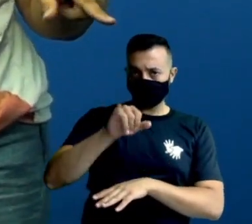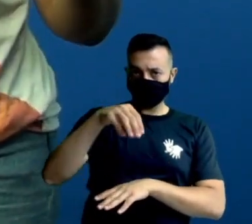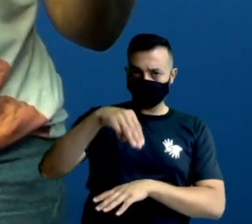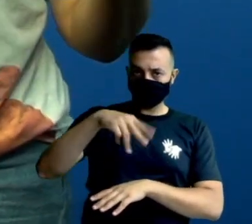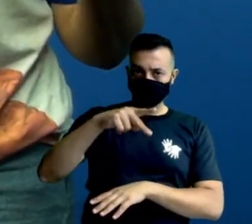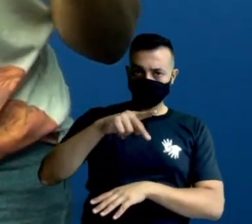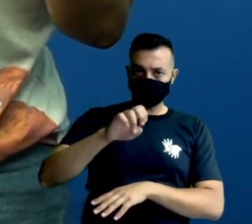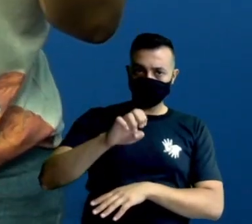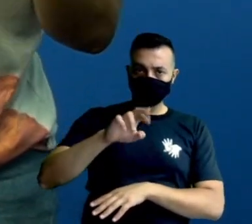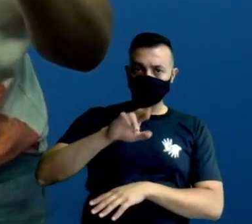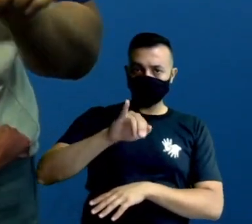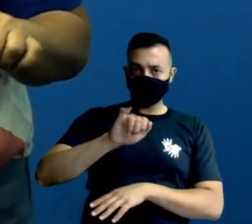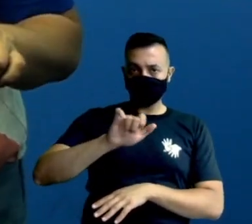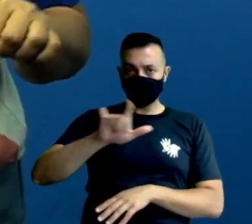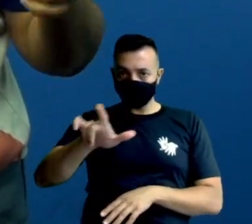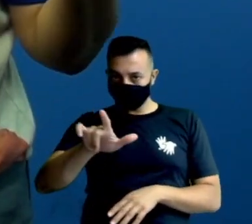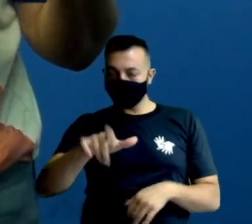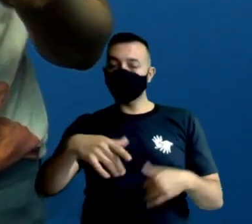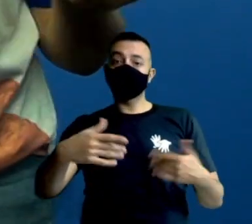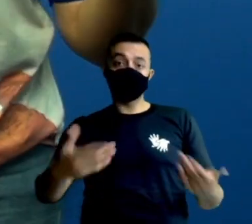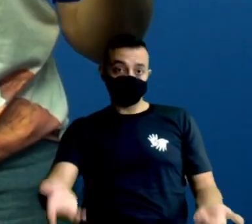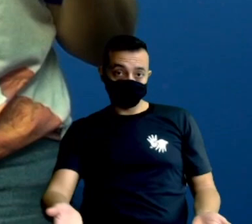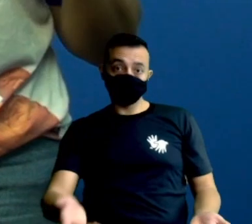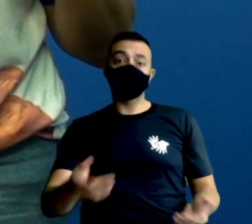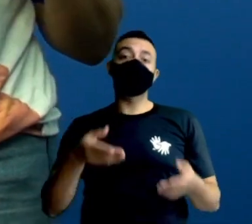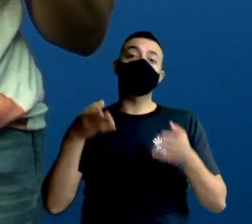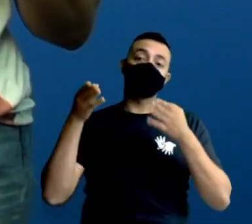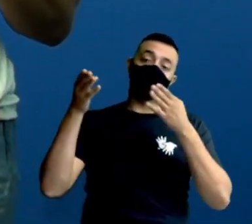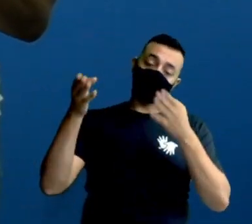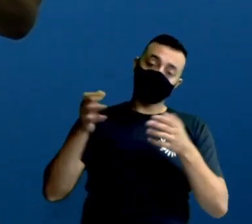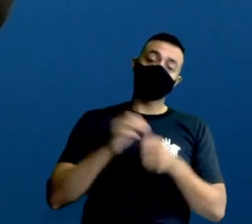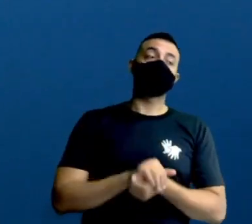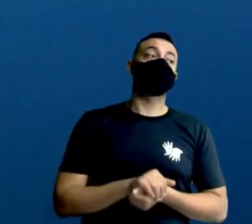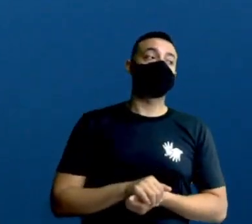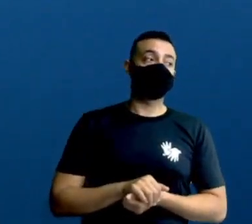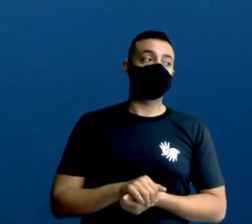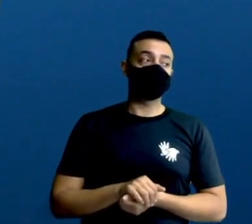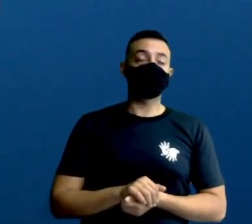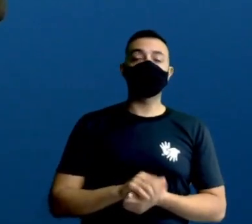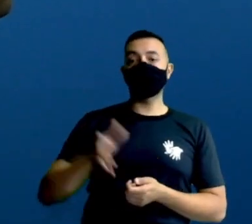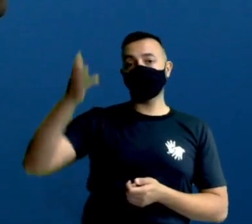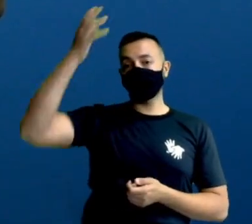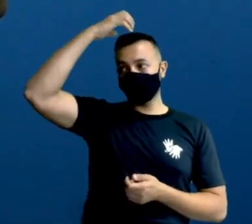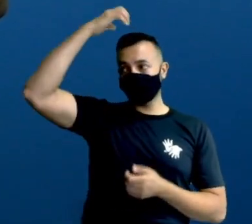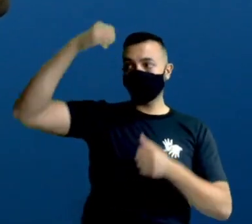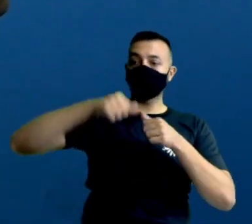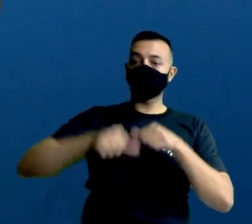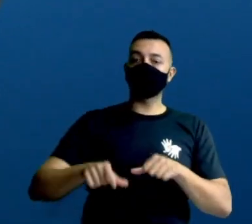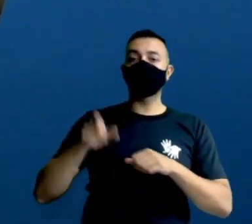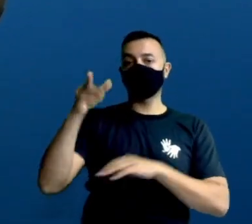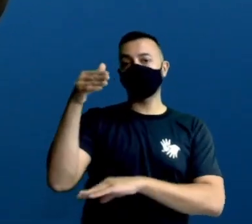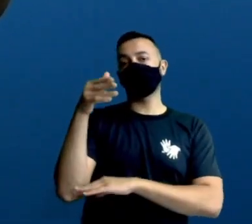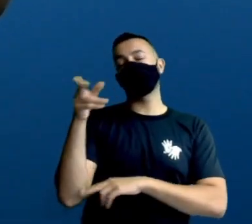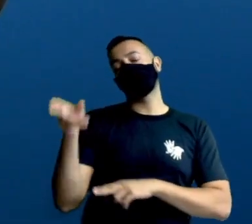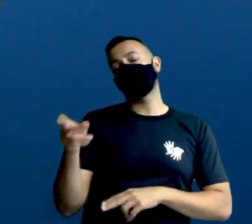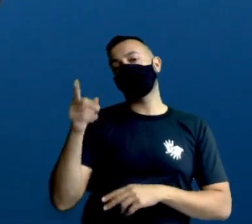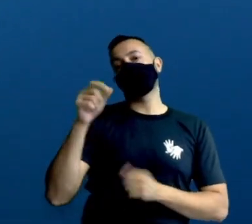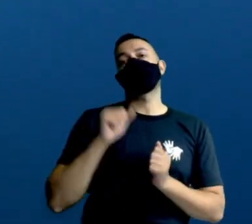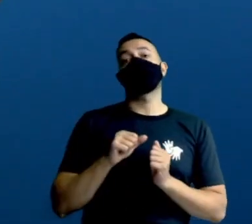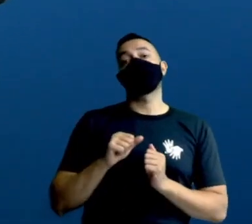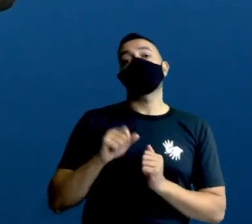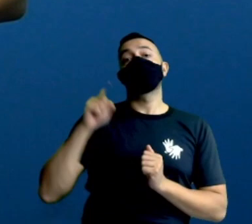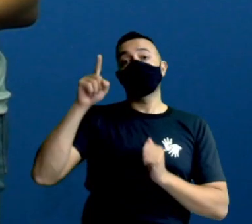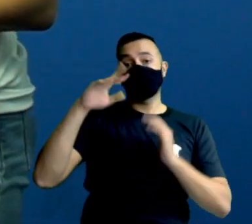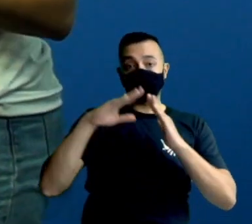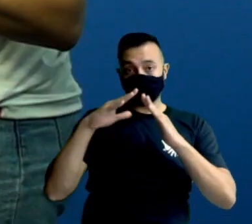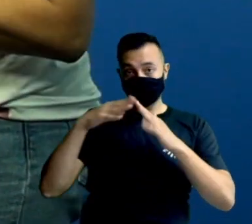Imperial? Pronto, foi exatamente nela que o imperador ficou hospedado. Hoje, a casa que